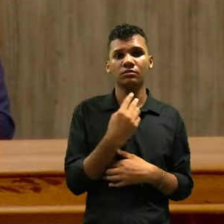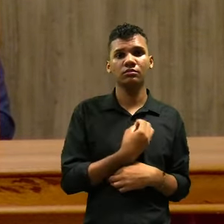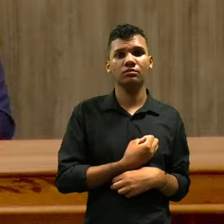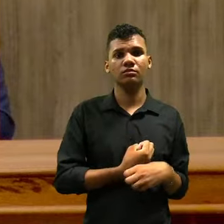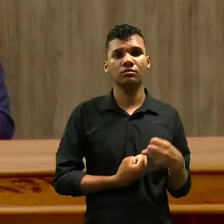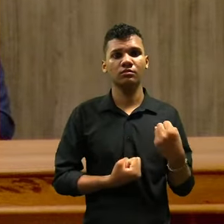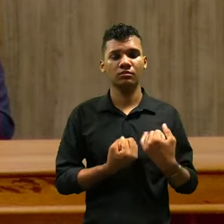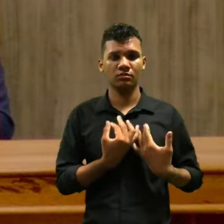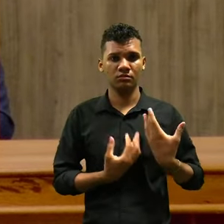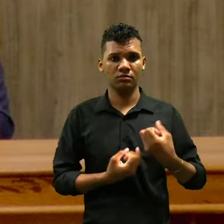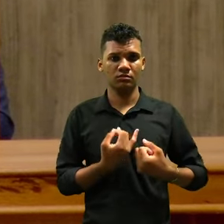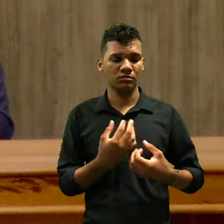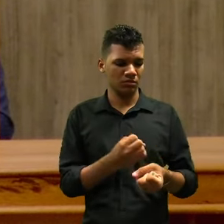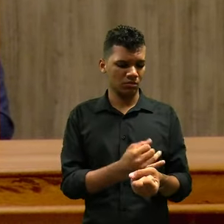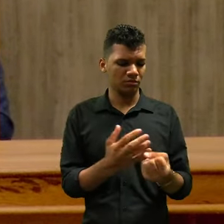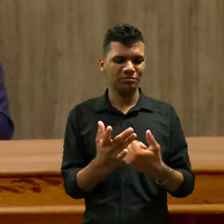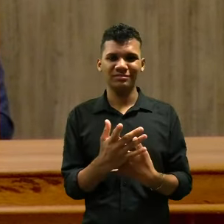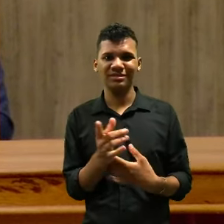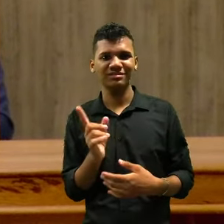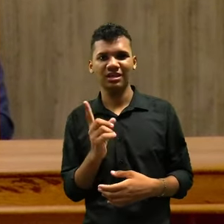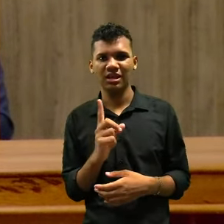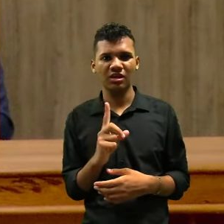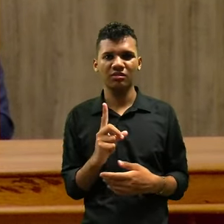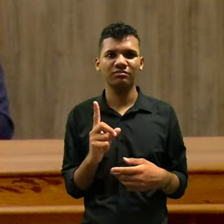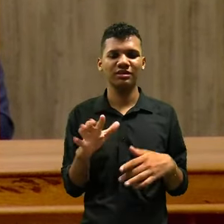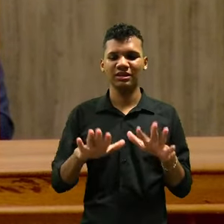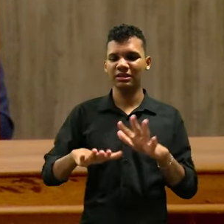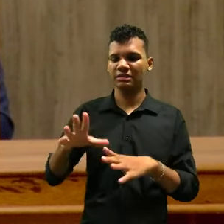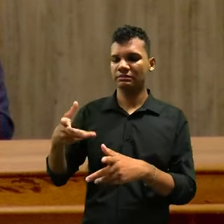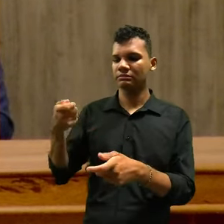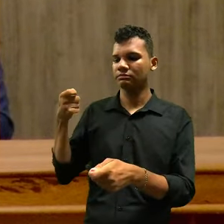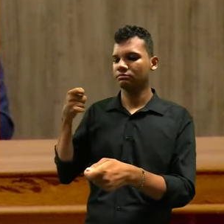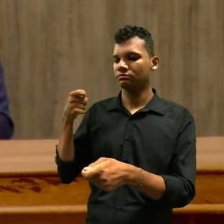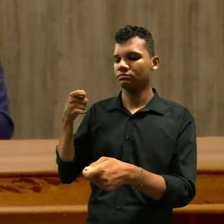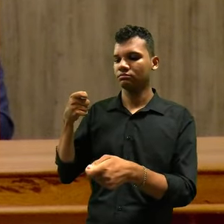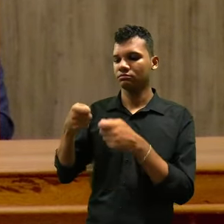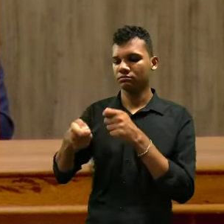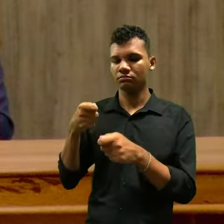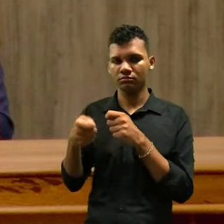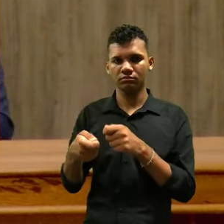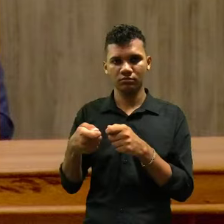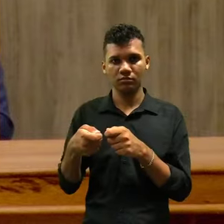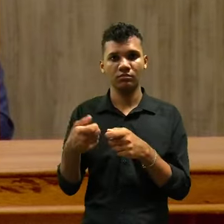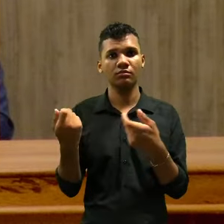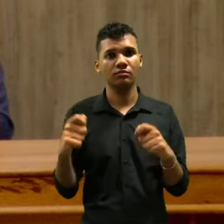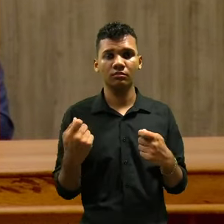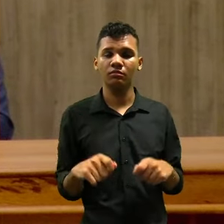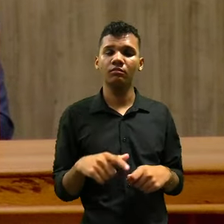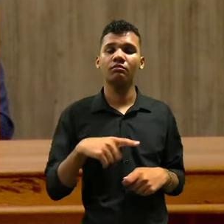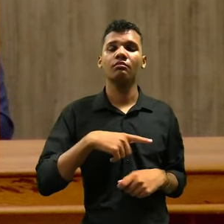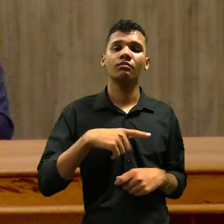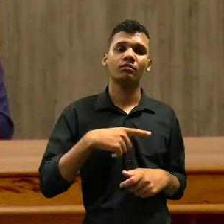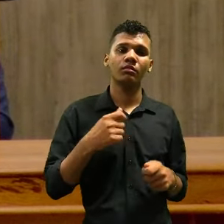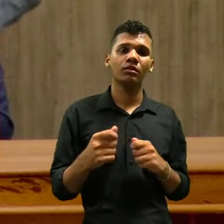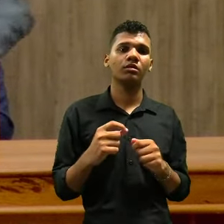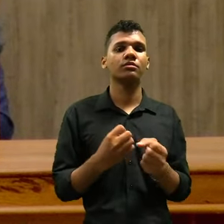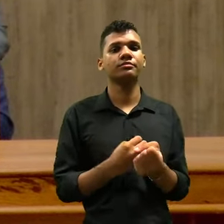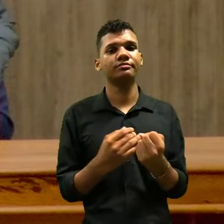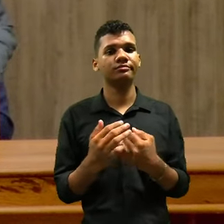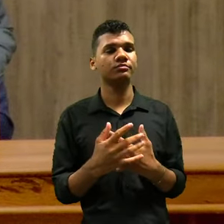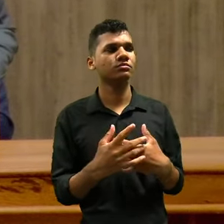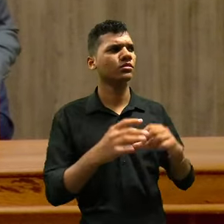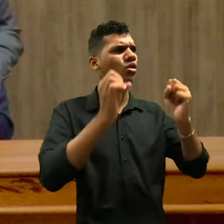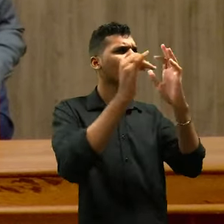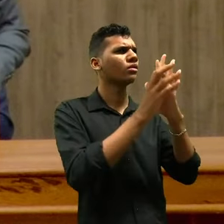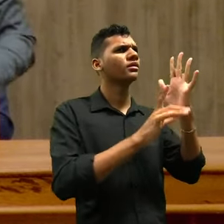emoção descontrolada você quando levanta a mão e diz glória a Deus é emoção Mas você sabe para quem tá dando